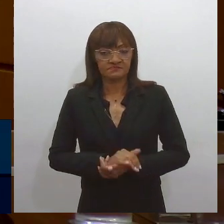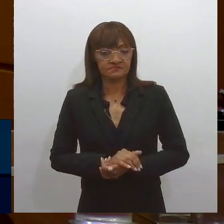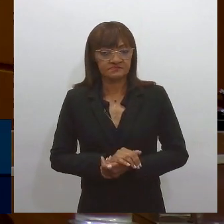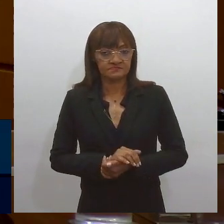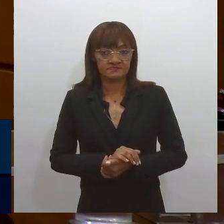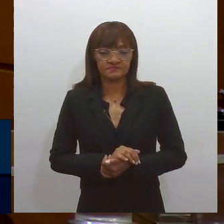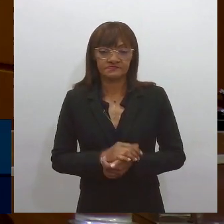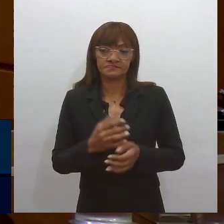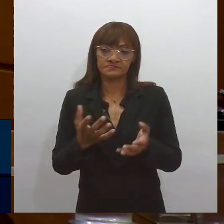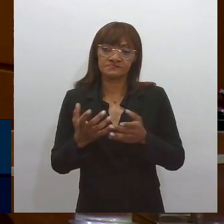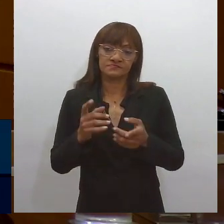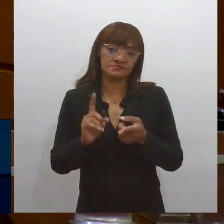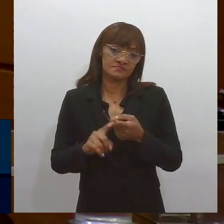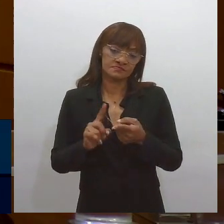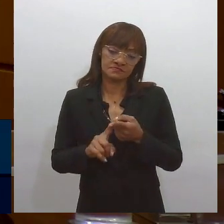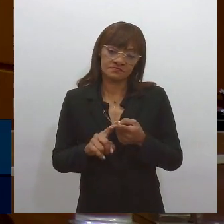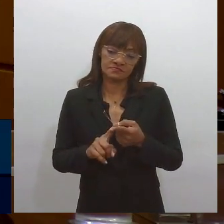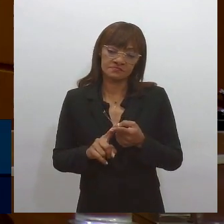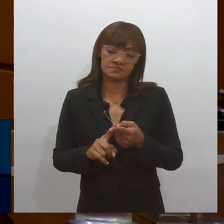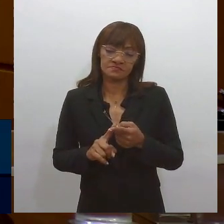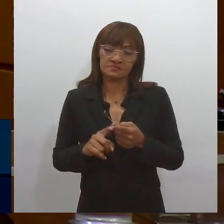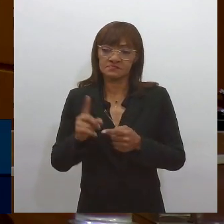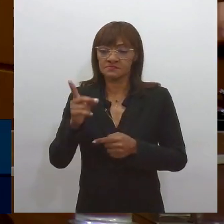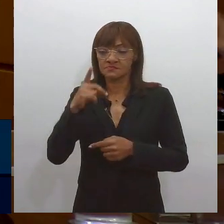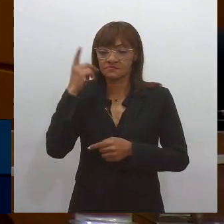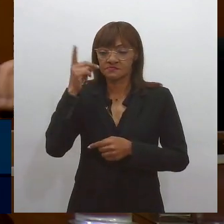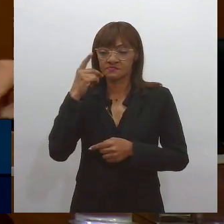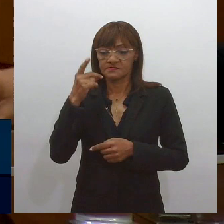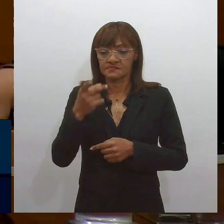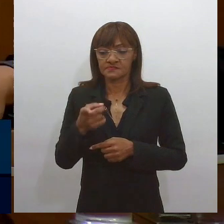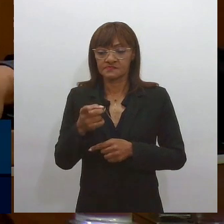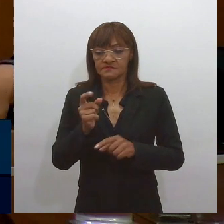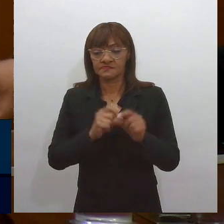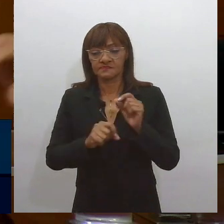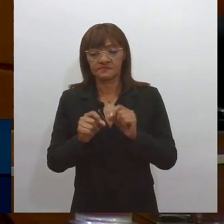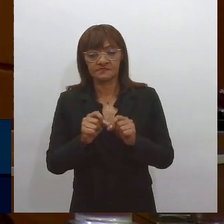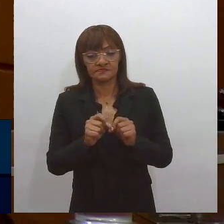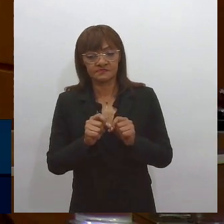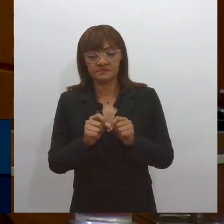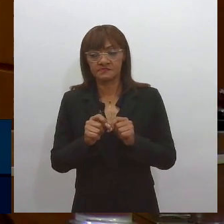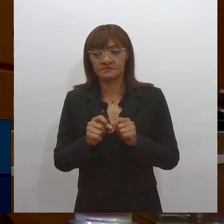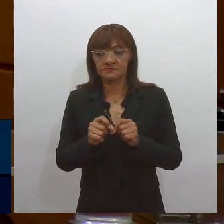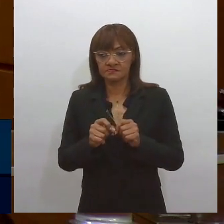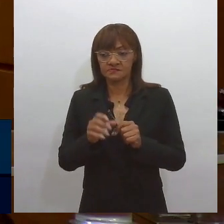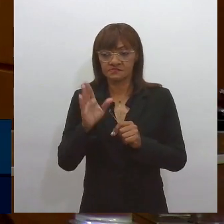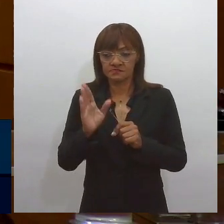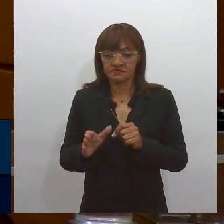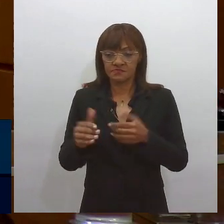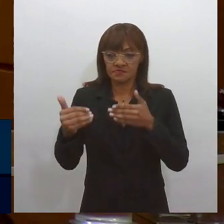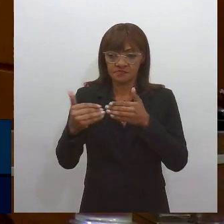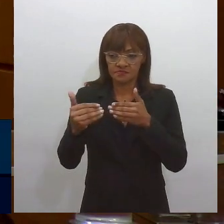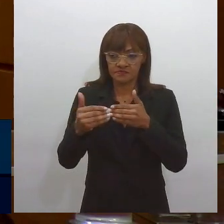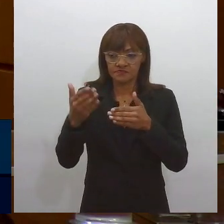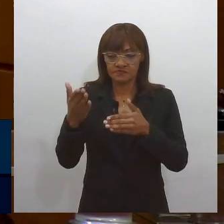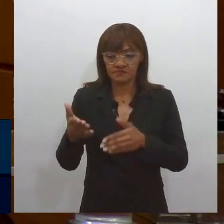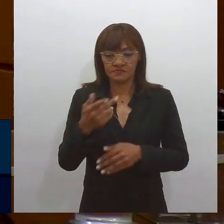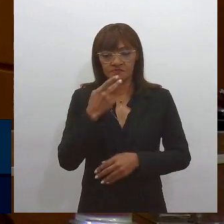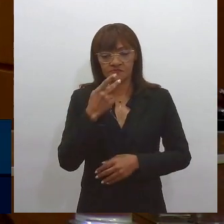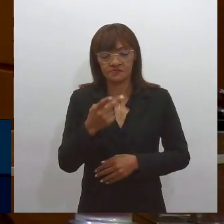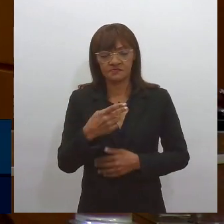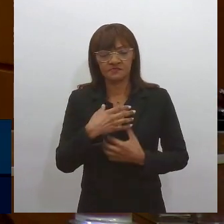Garibalde fazer minhas as suas palavras a respeito do que vem acontecendo no Estado do Rio Grande do